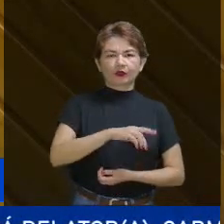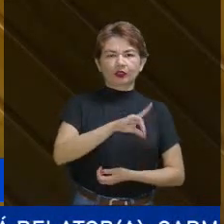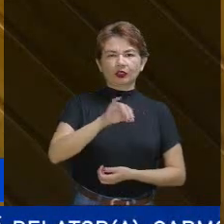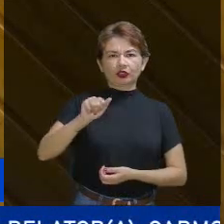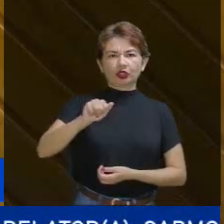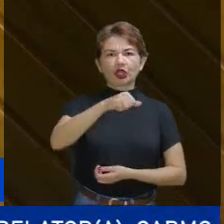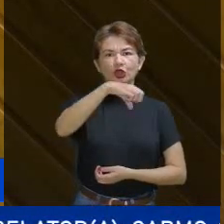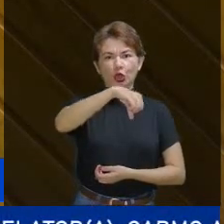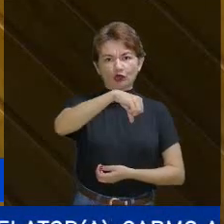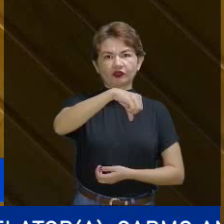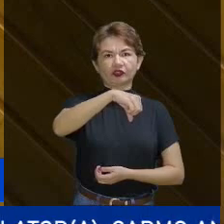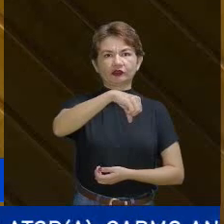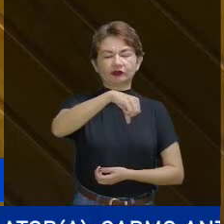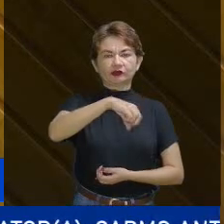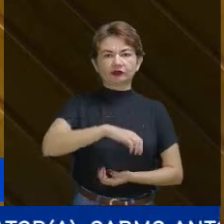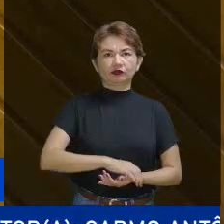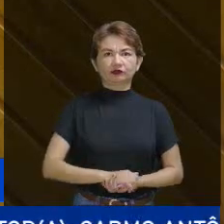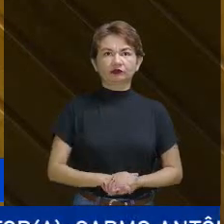9